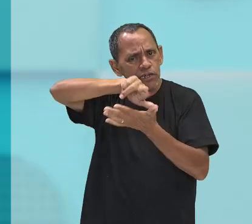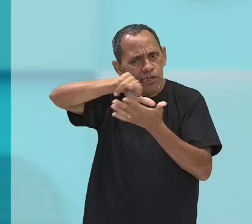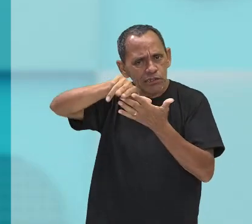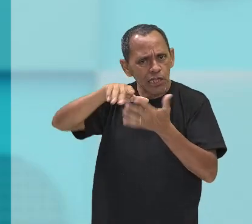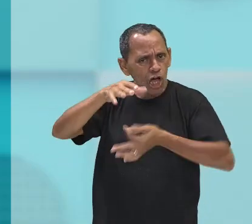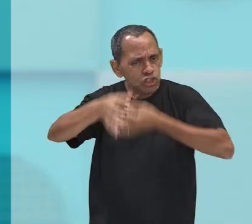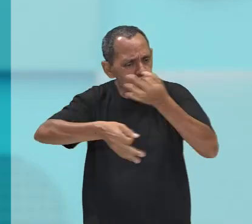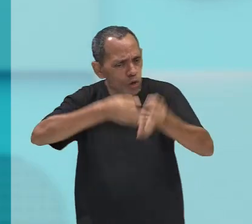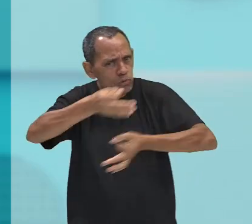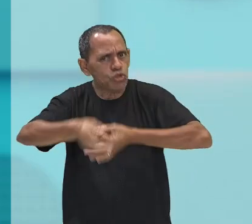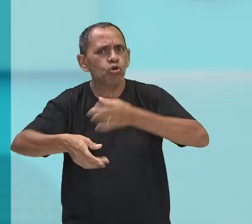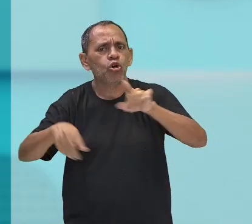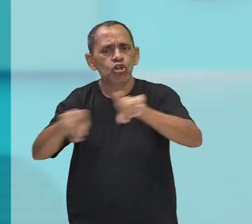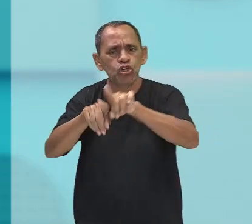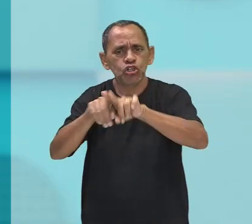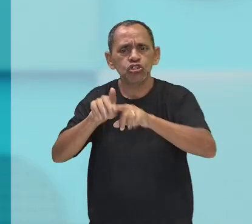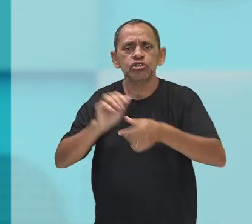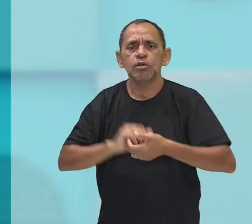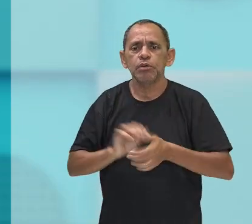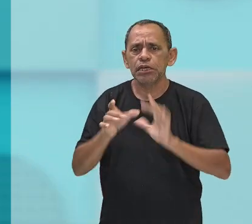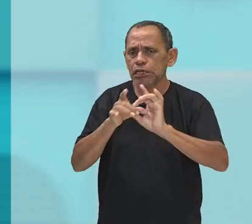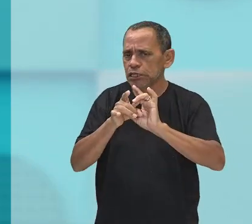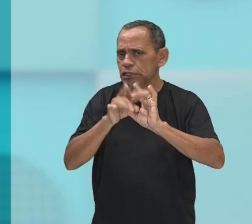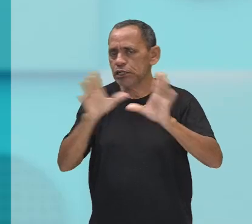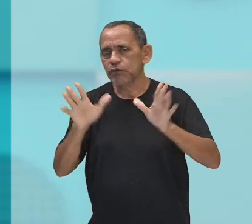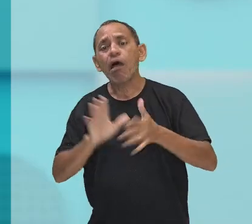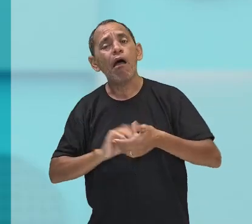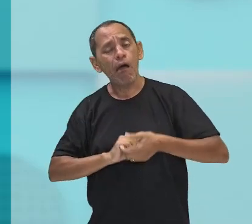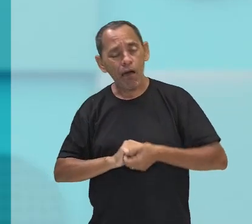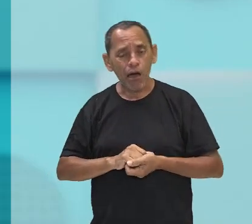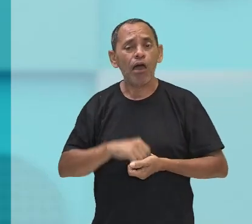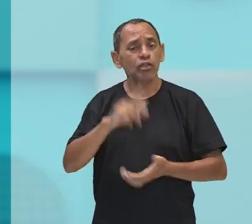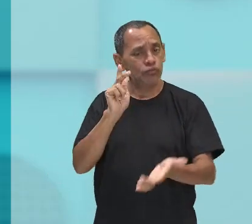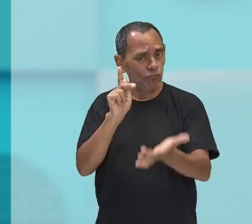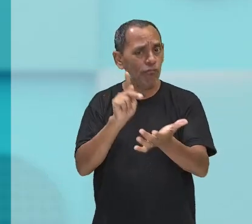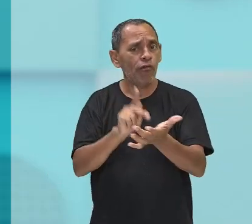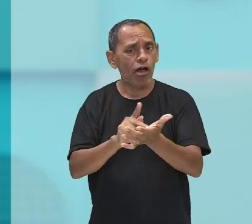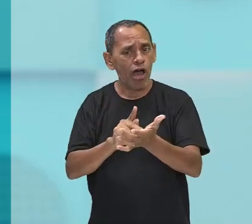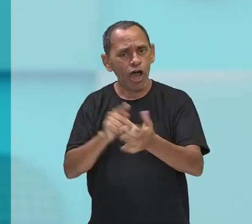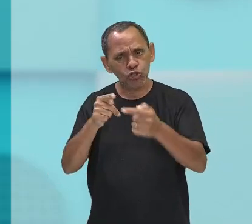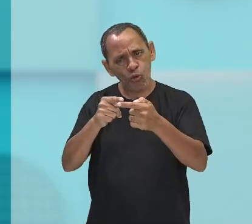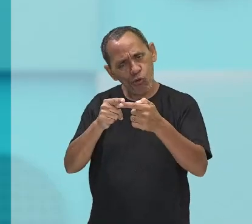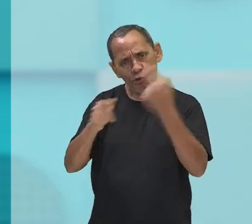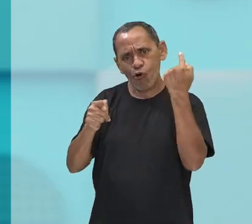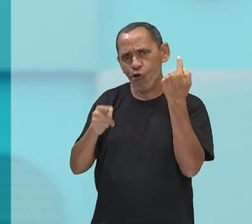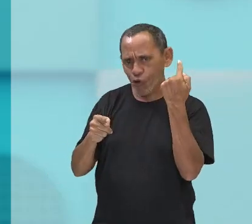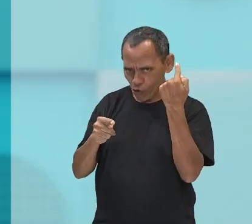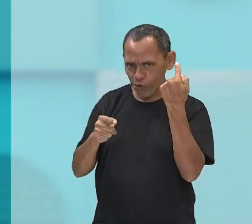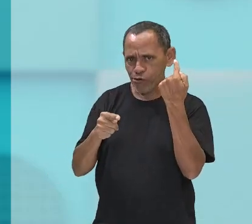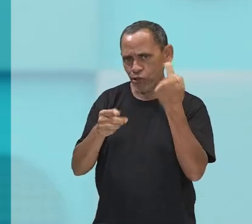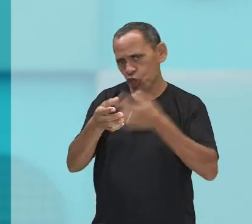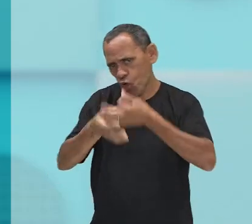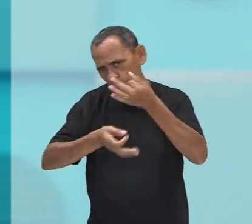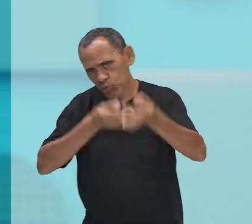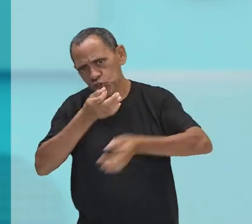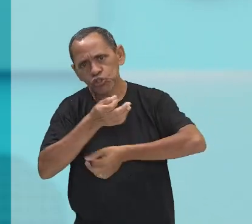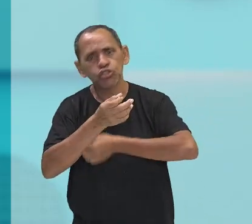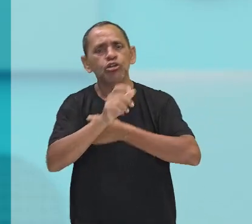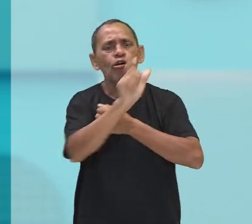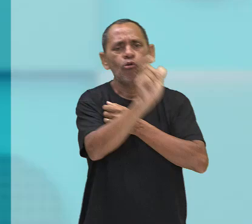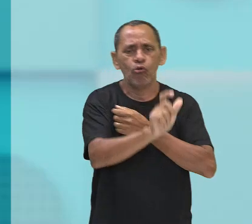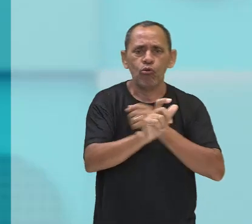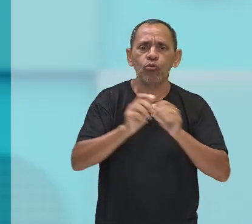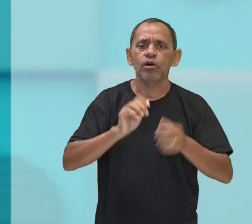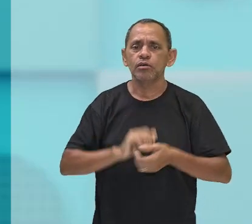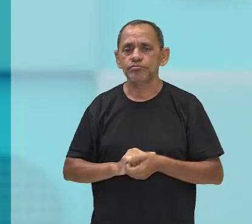né? Sempre está aberto ao diálogo. Eu não concordei com a sua opinião, mas, né, tem esse caminho, tem essa forma. E assim o seu colega